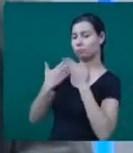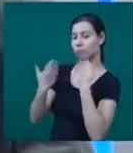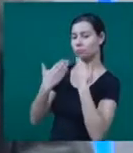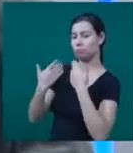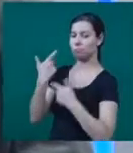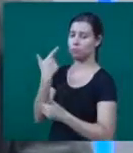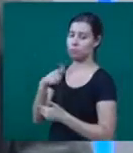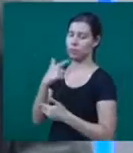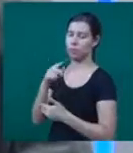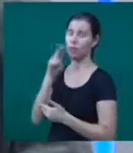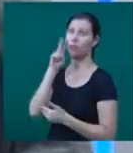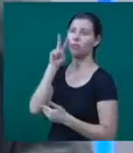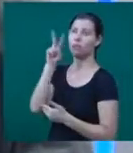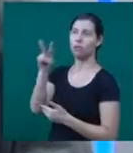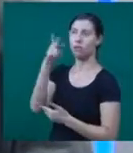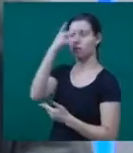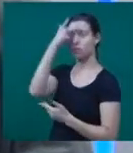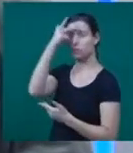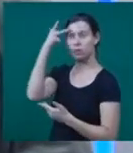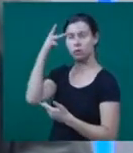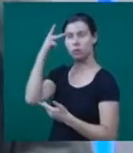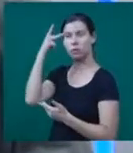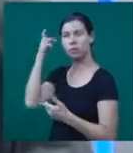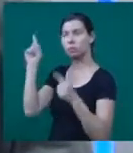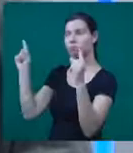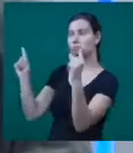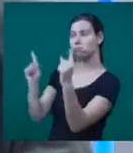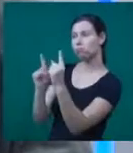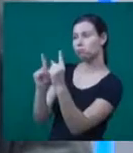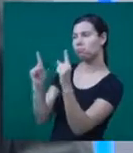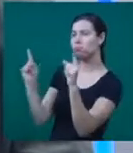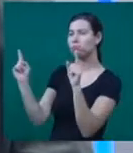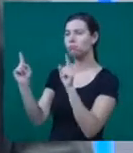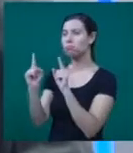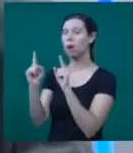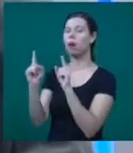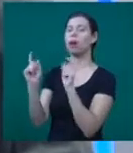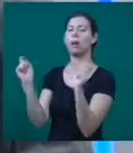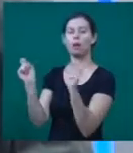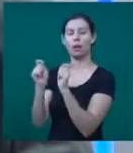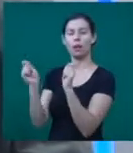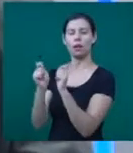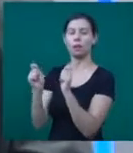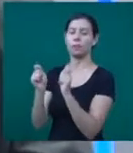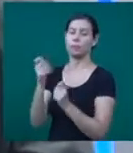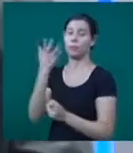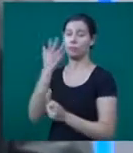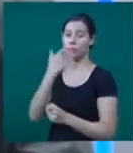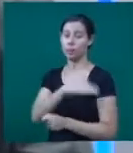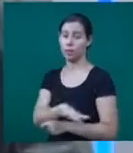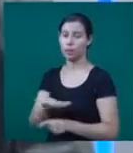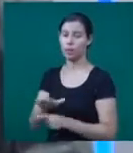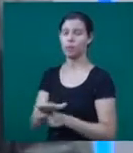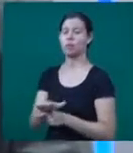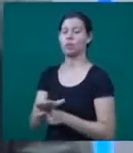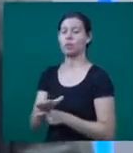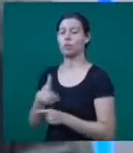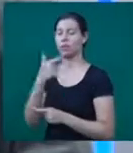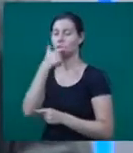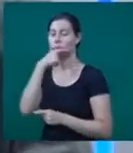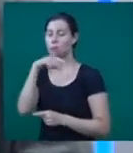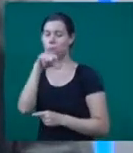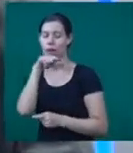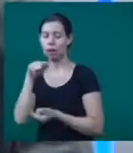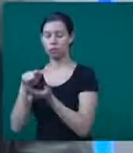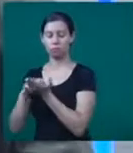história mostrasse a disputa da atenção de uma criança com o smartphone, né? A atenção